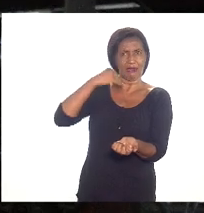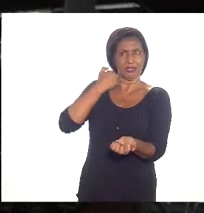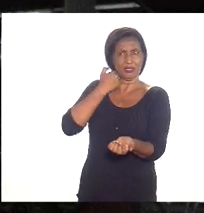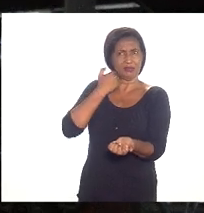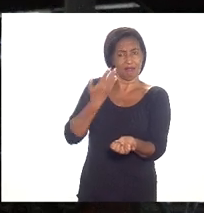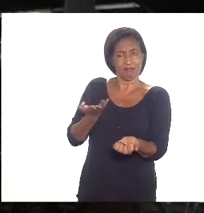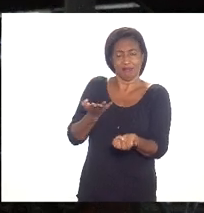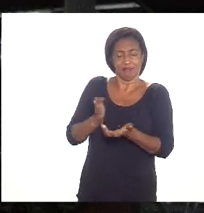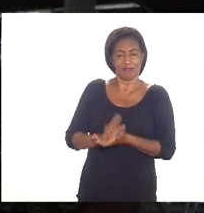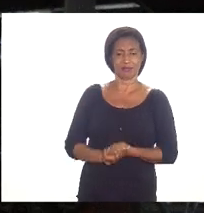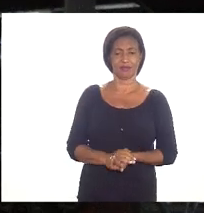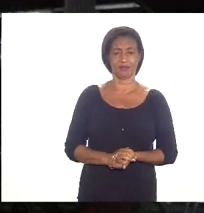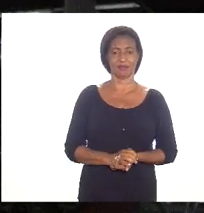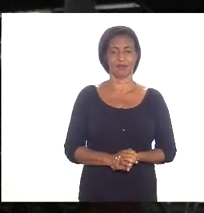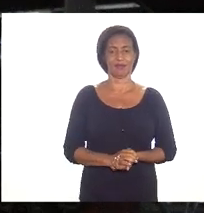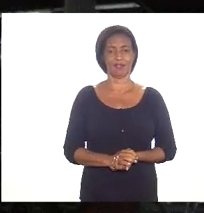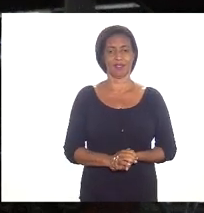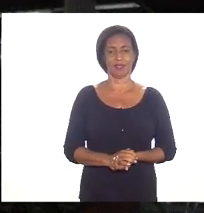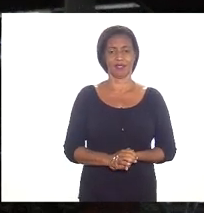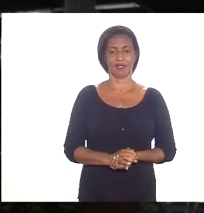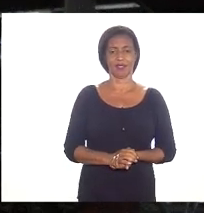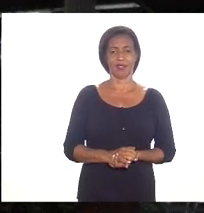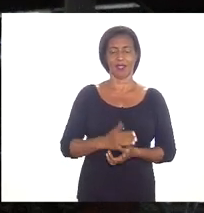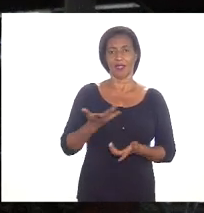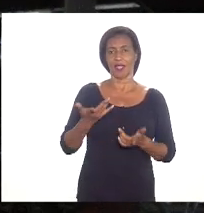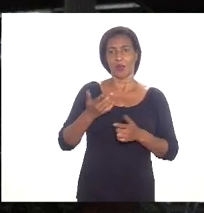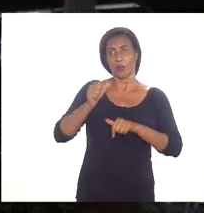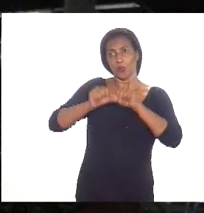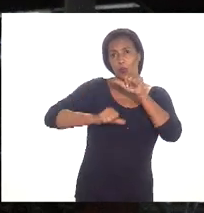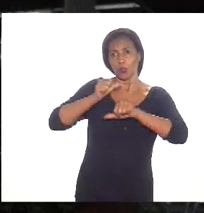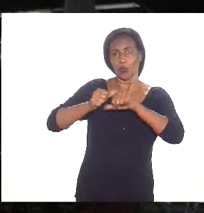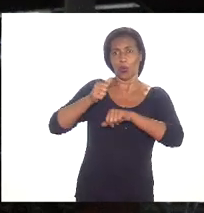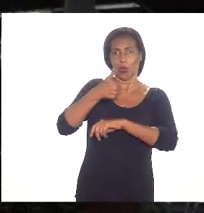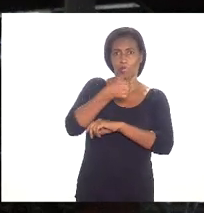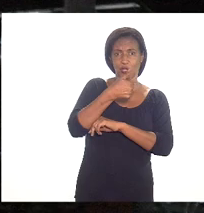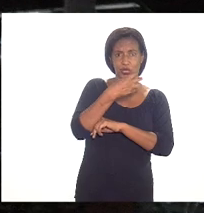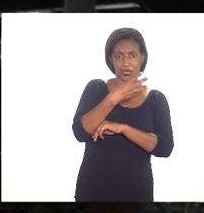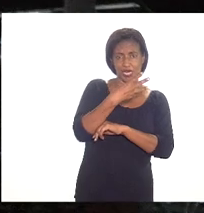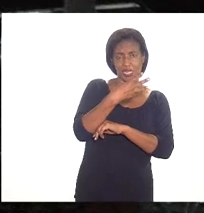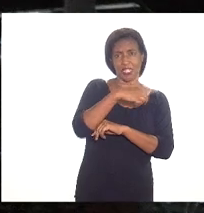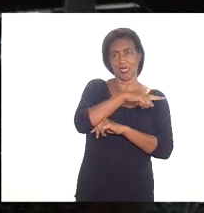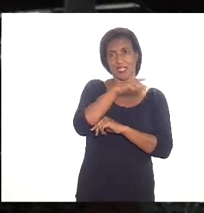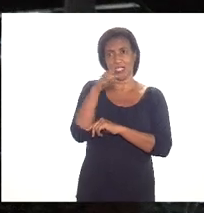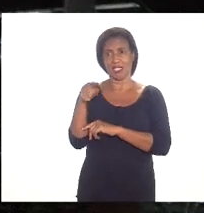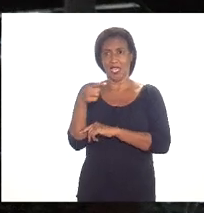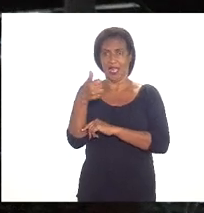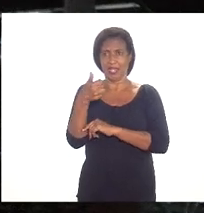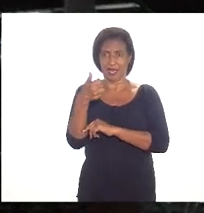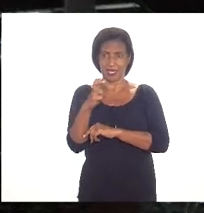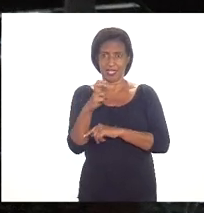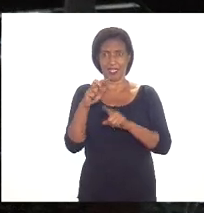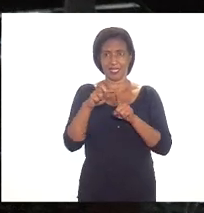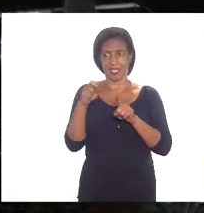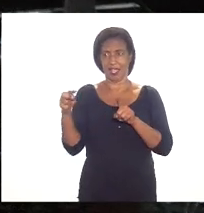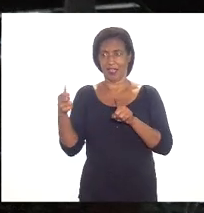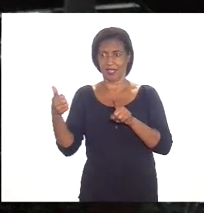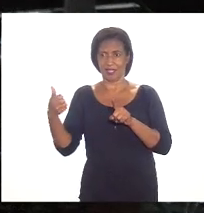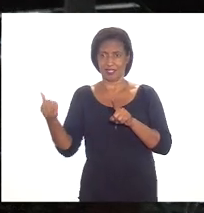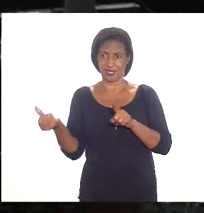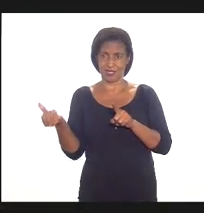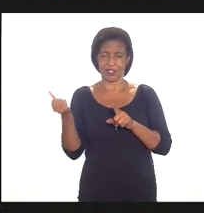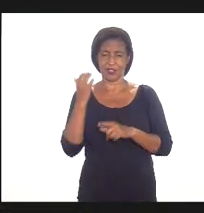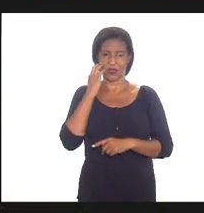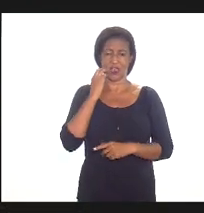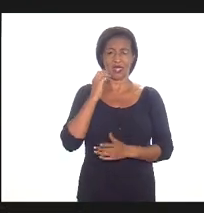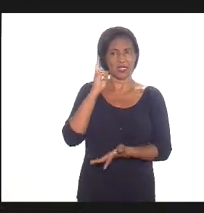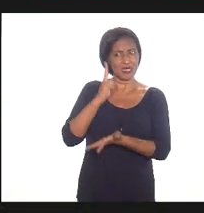passamos para 13, entre 13 e 15 horas. Já votamos, já passou. Ok, ok.